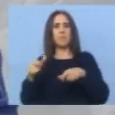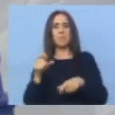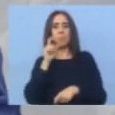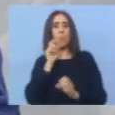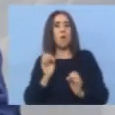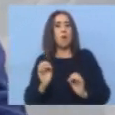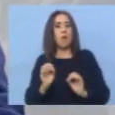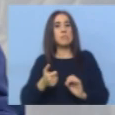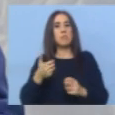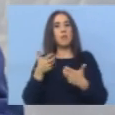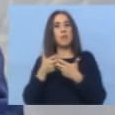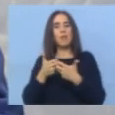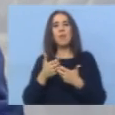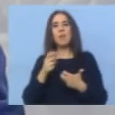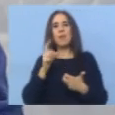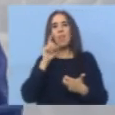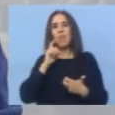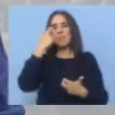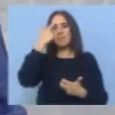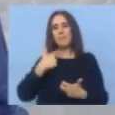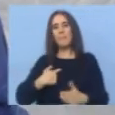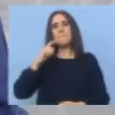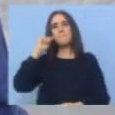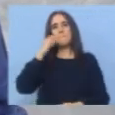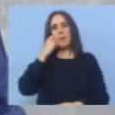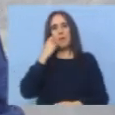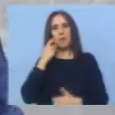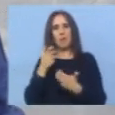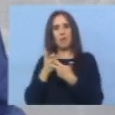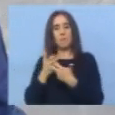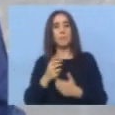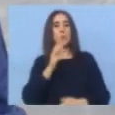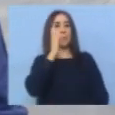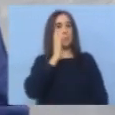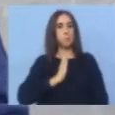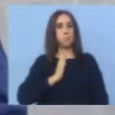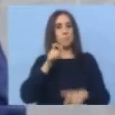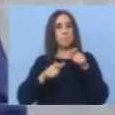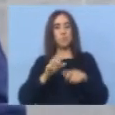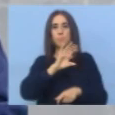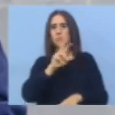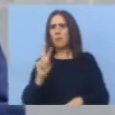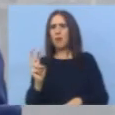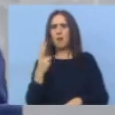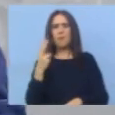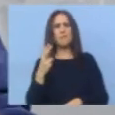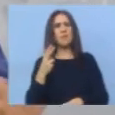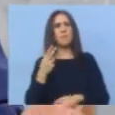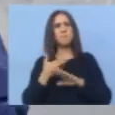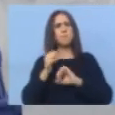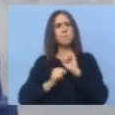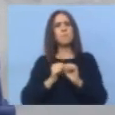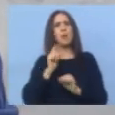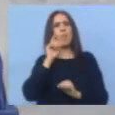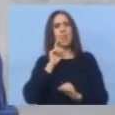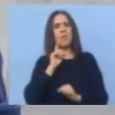e sobretudo a guerra sexual contra as mulheres. Tanto os soldados como as milícias nos dois países usam a violência sexual como